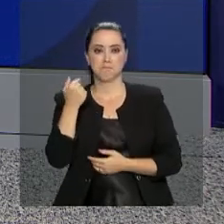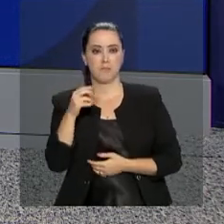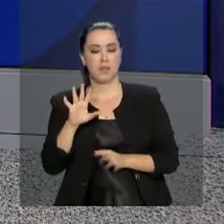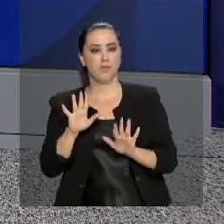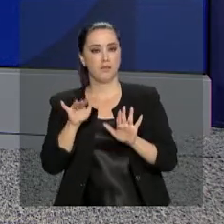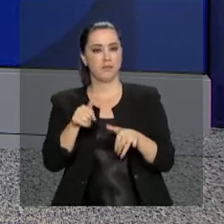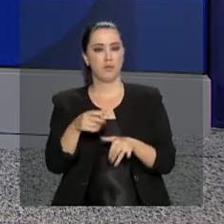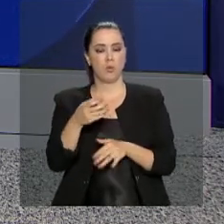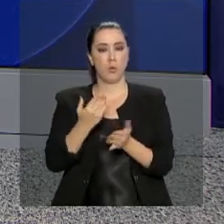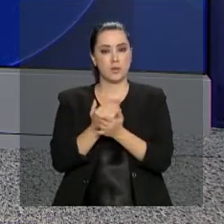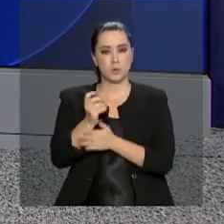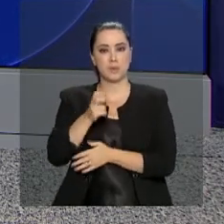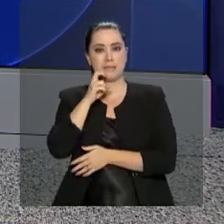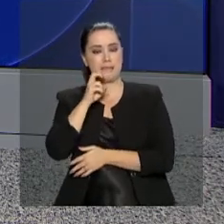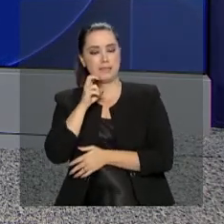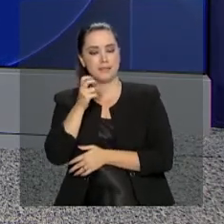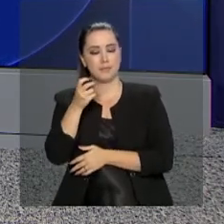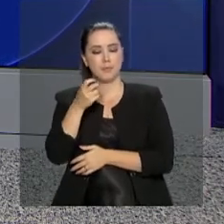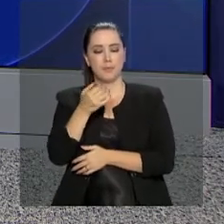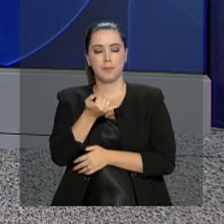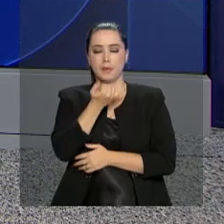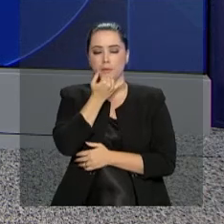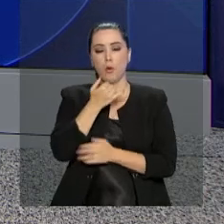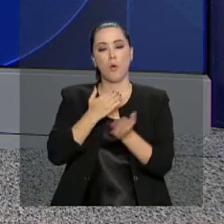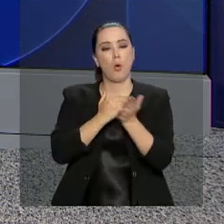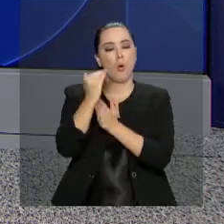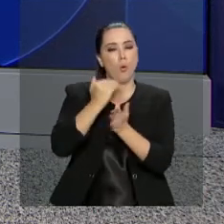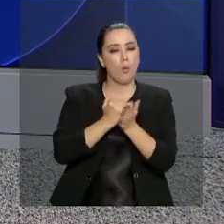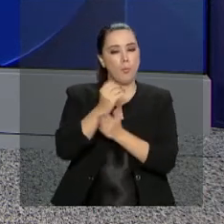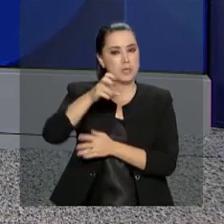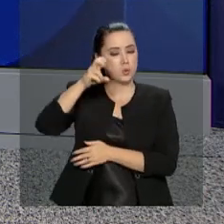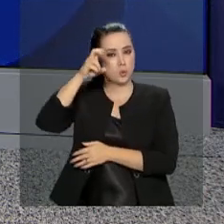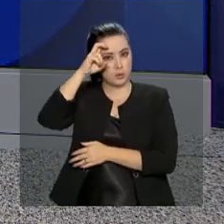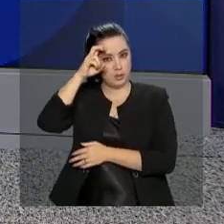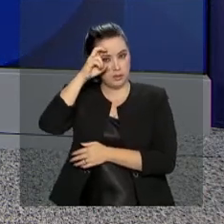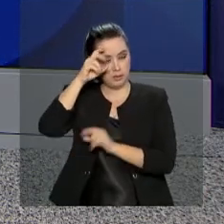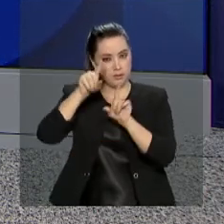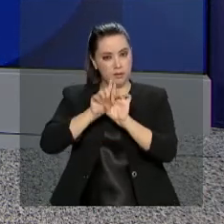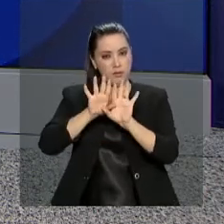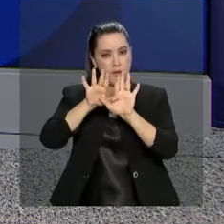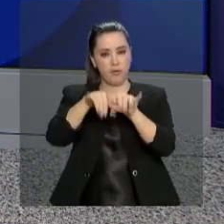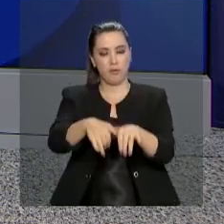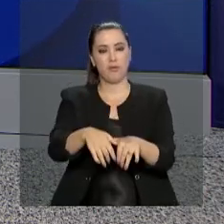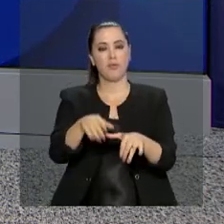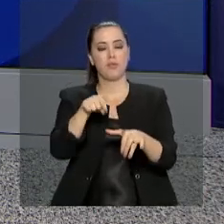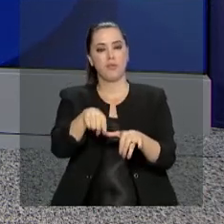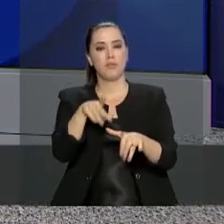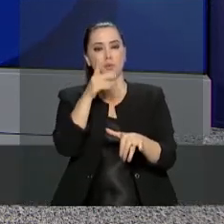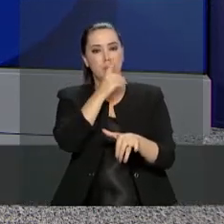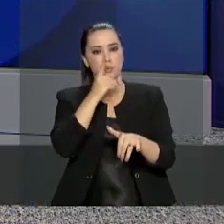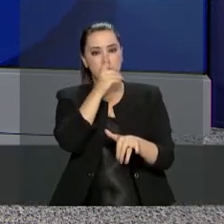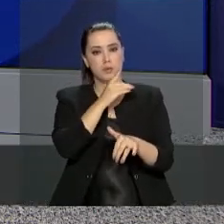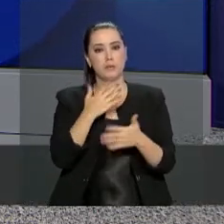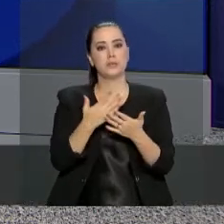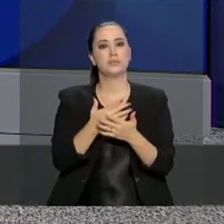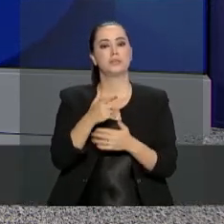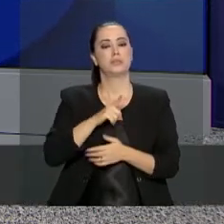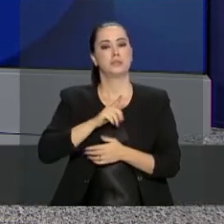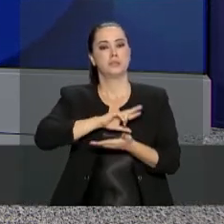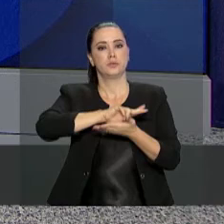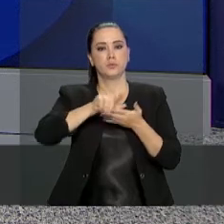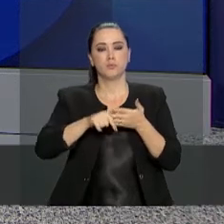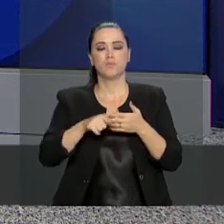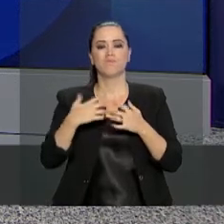na meia noite de ontem nesse período foram 1 682 acidentes e 59 mortes